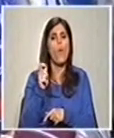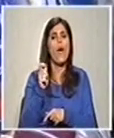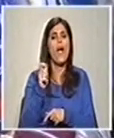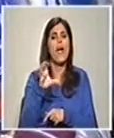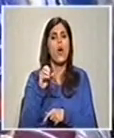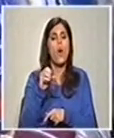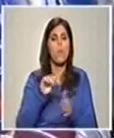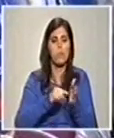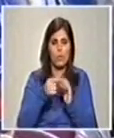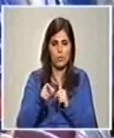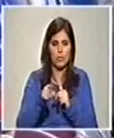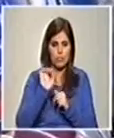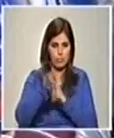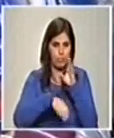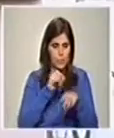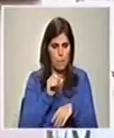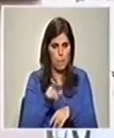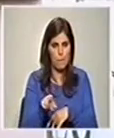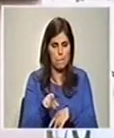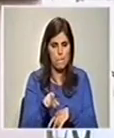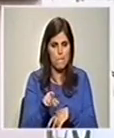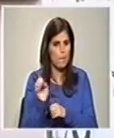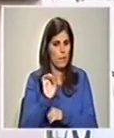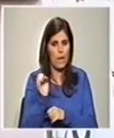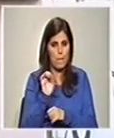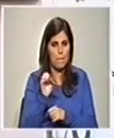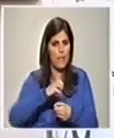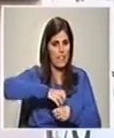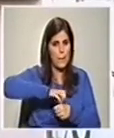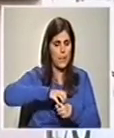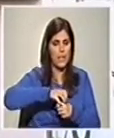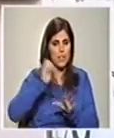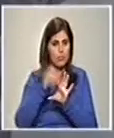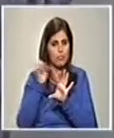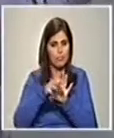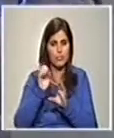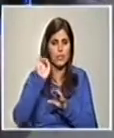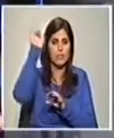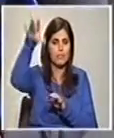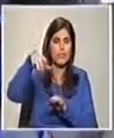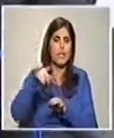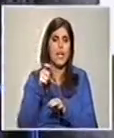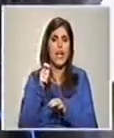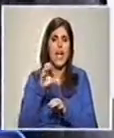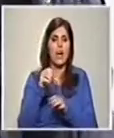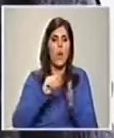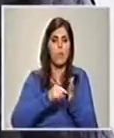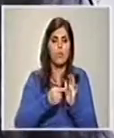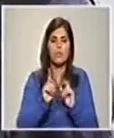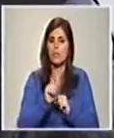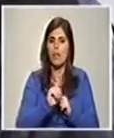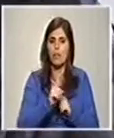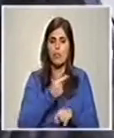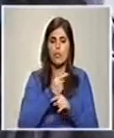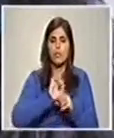identificam estes garrafões assim? Não, as tampinhas não deverão ser colocadas no ecoponto porque senão serão encaminhadas como todos os outros